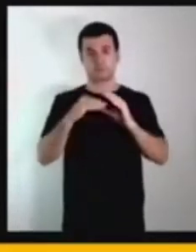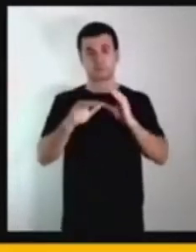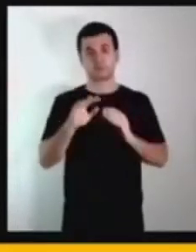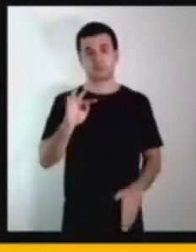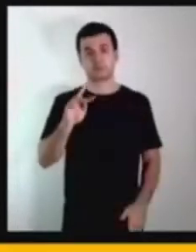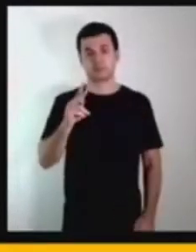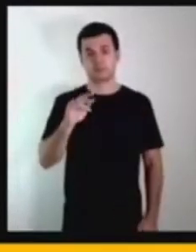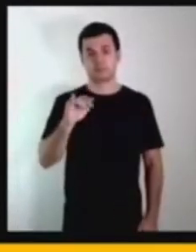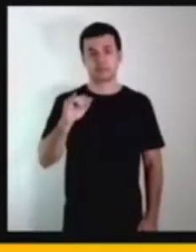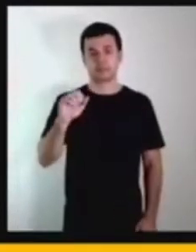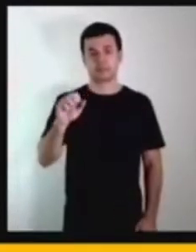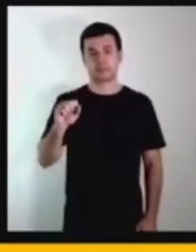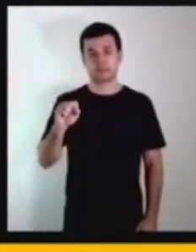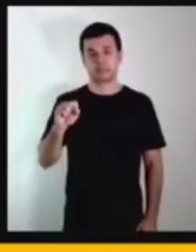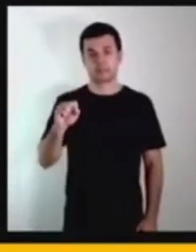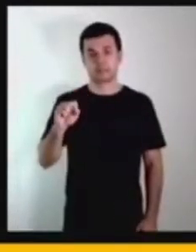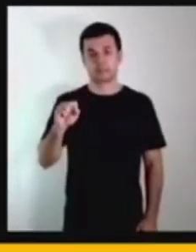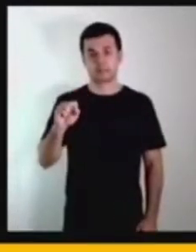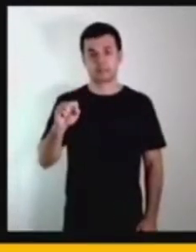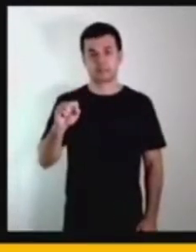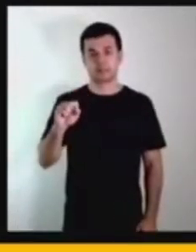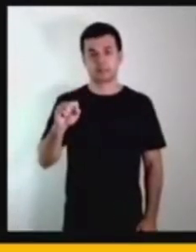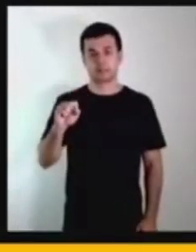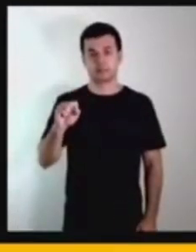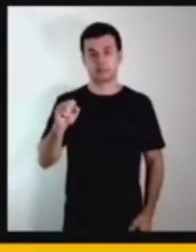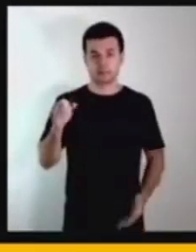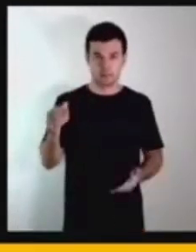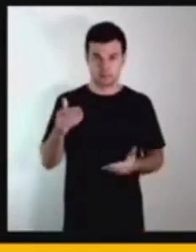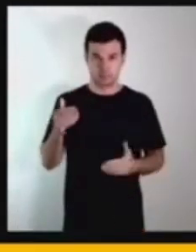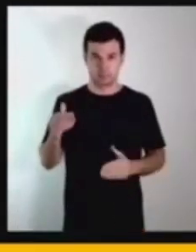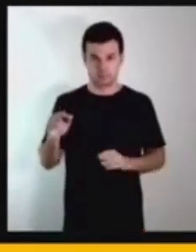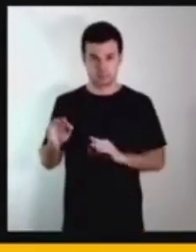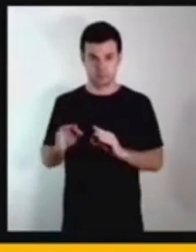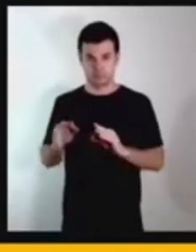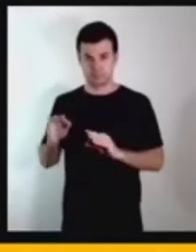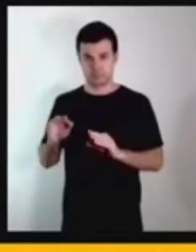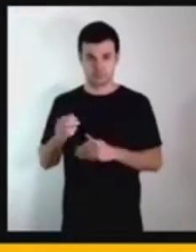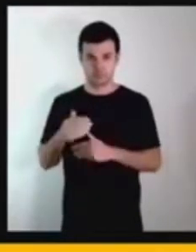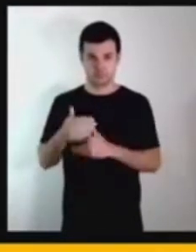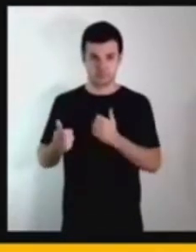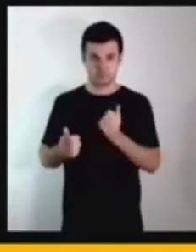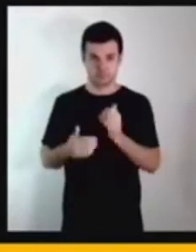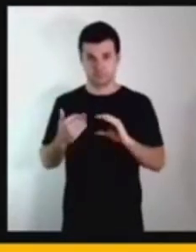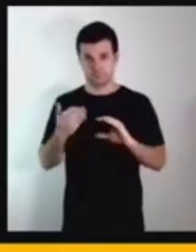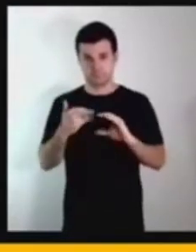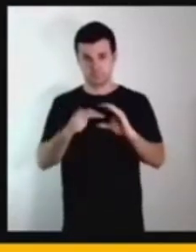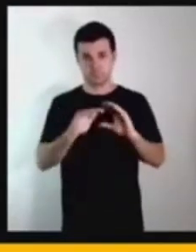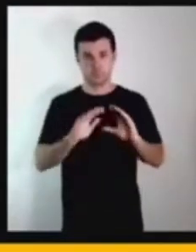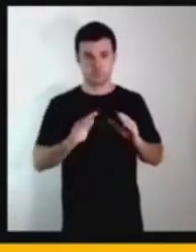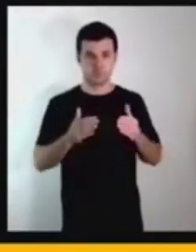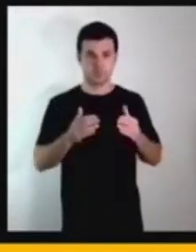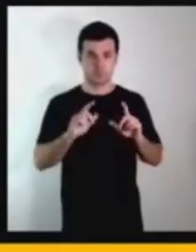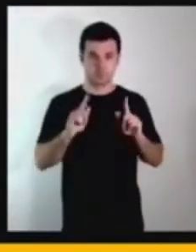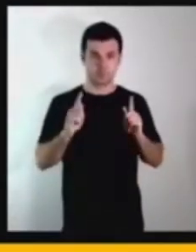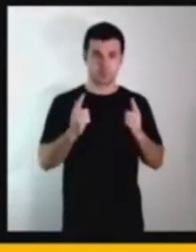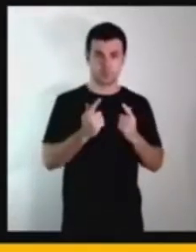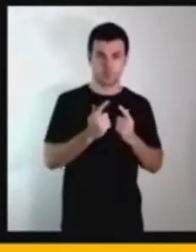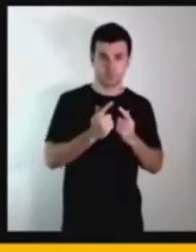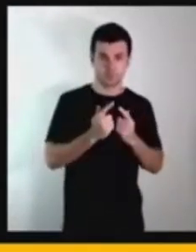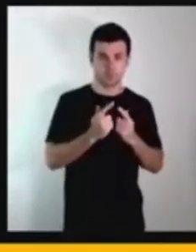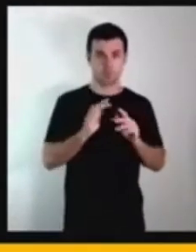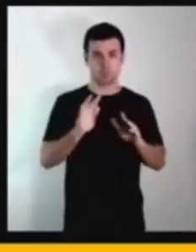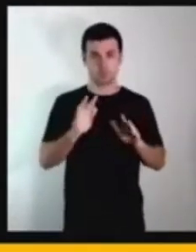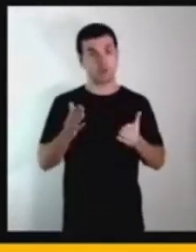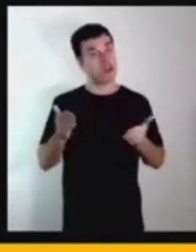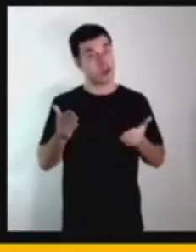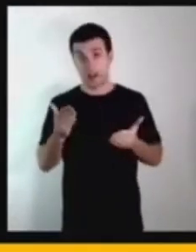mas eu acho que consigo mandar para você agora. Manda aqui no nosso grupo da extensão. Gente, vamos mandar um vivaço,